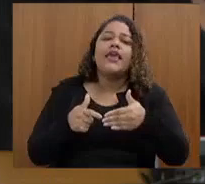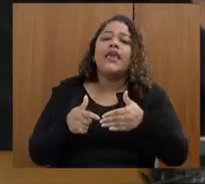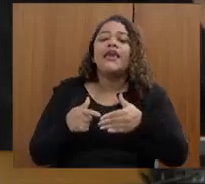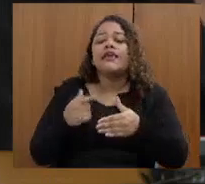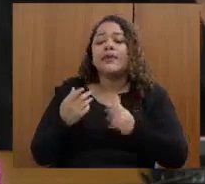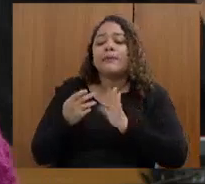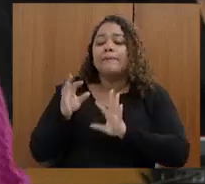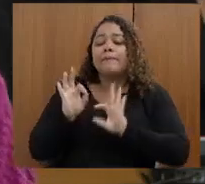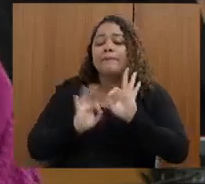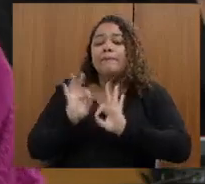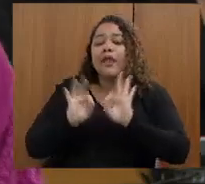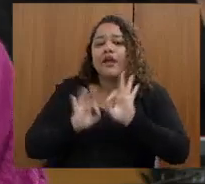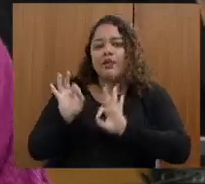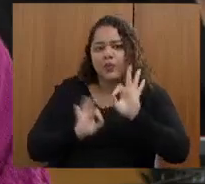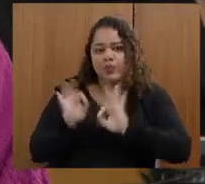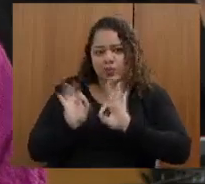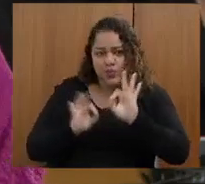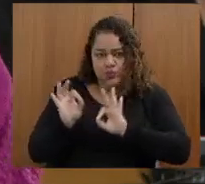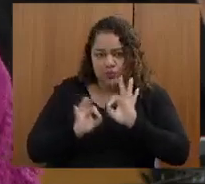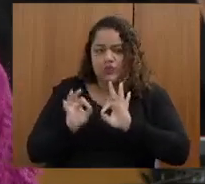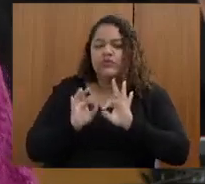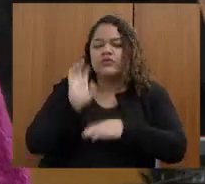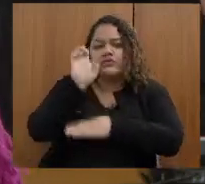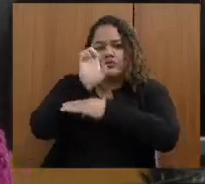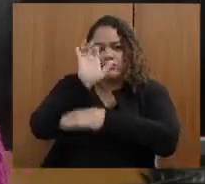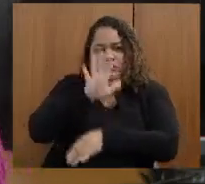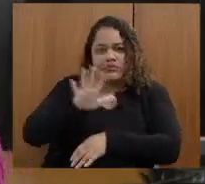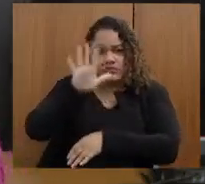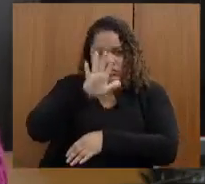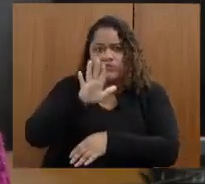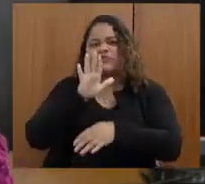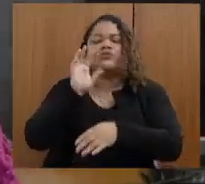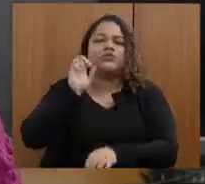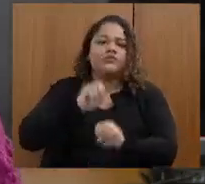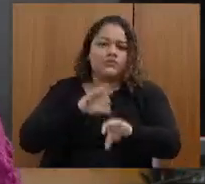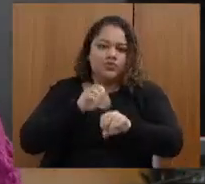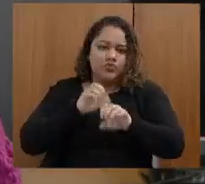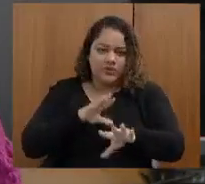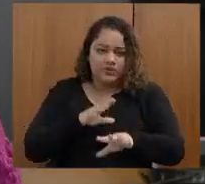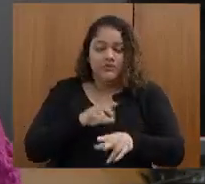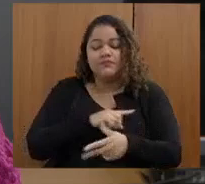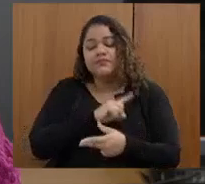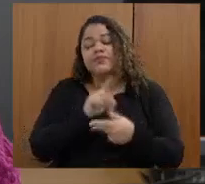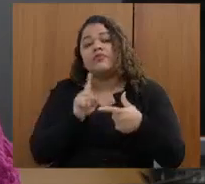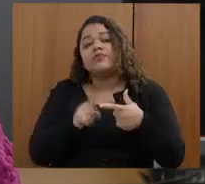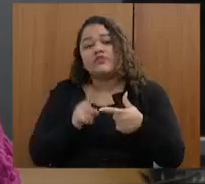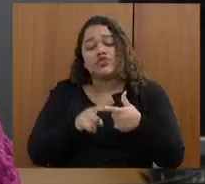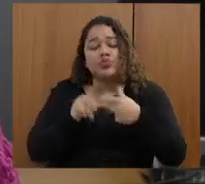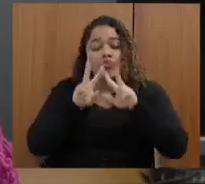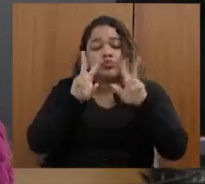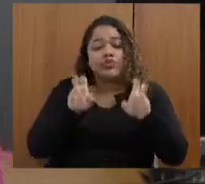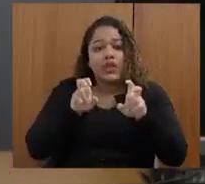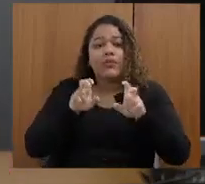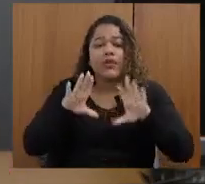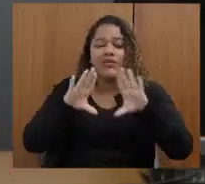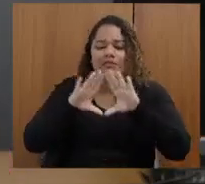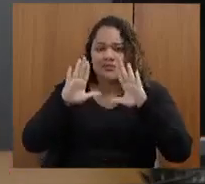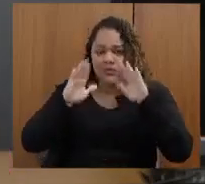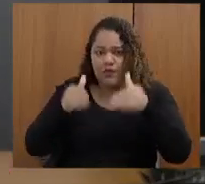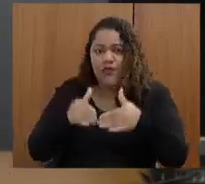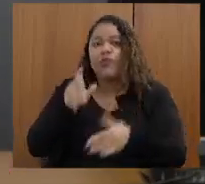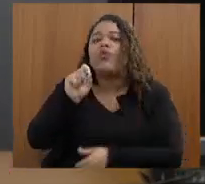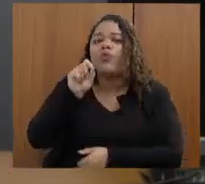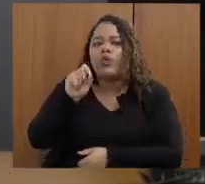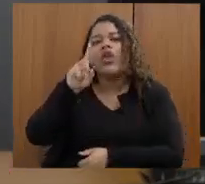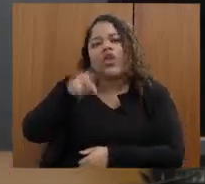Estadual de Educação então nosso Segundo assunto da Assembleia em Foco vai ser exatamente a questão do enfrentamento